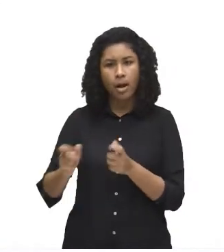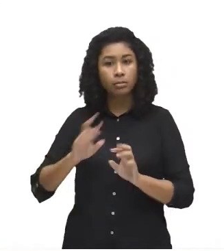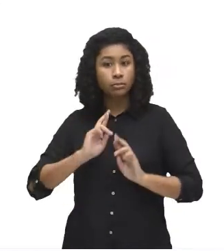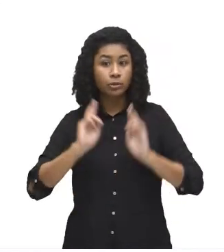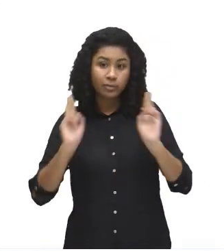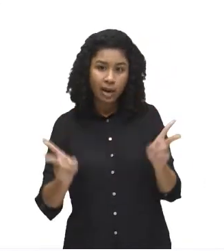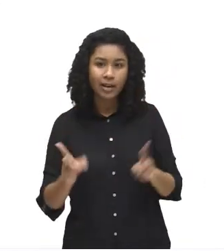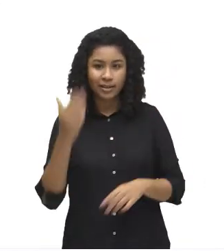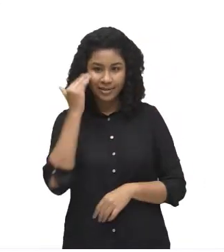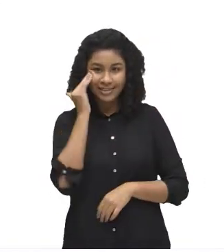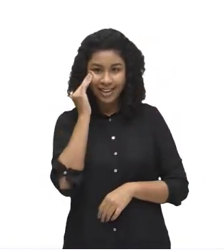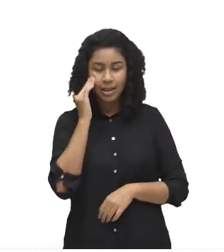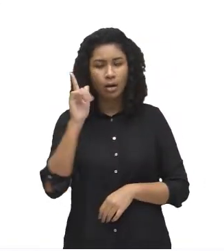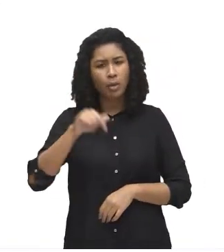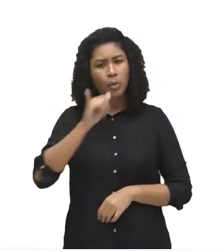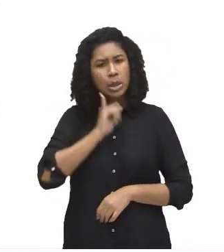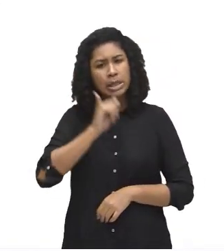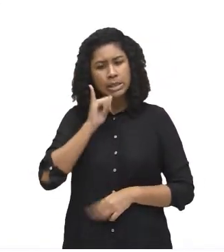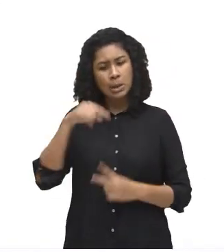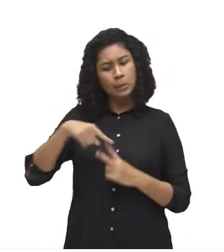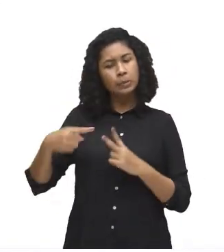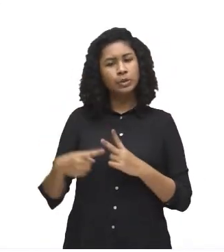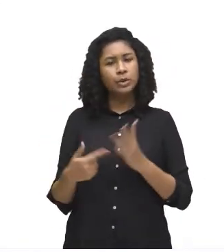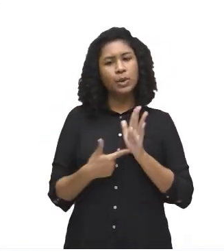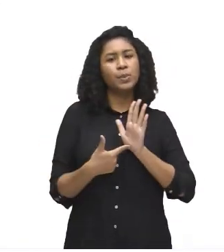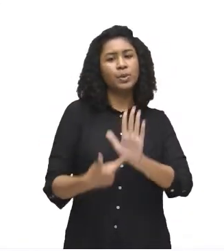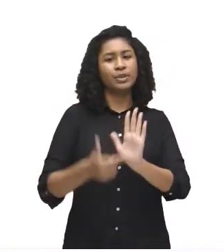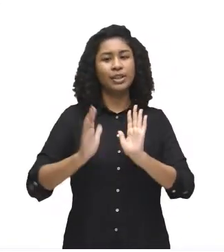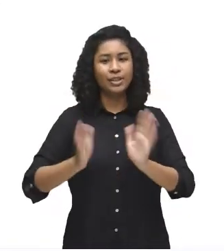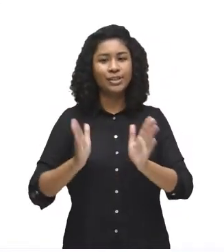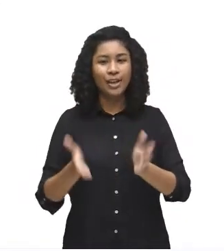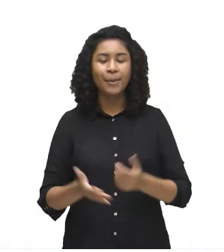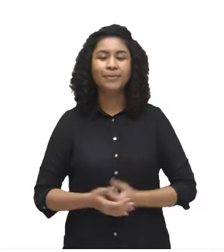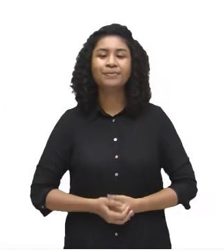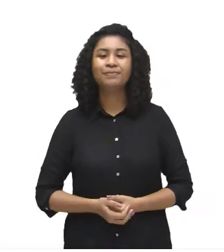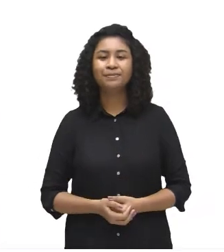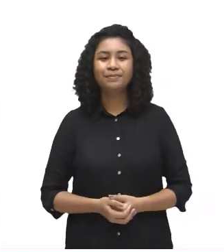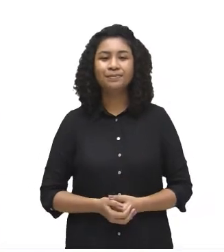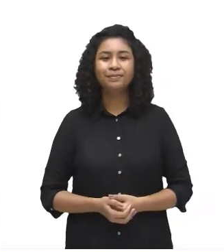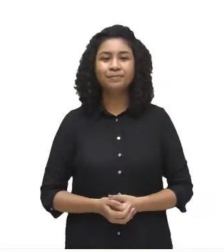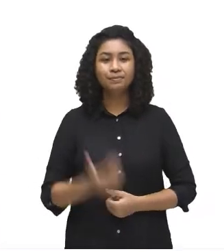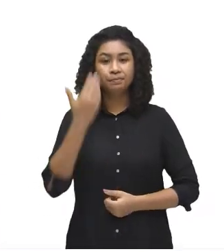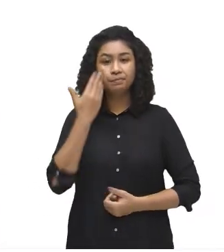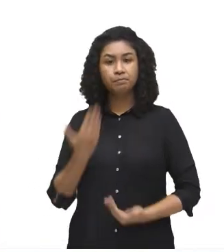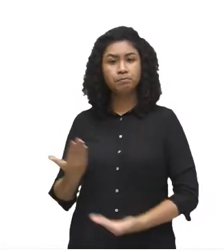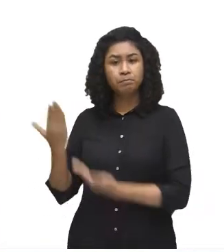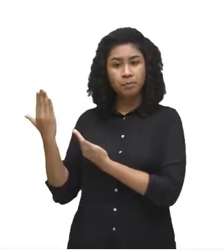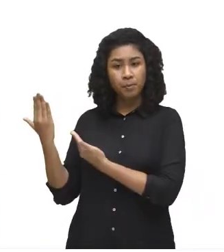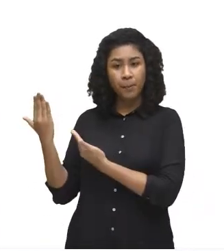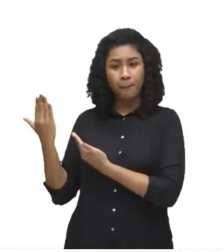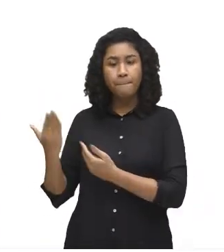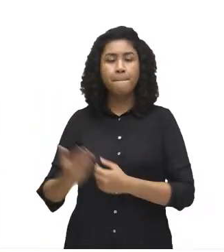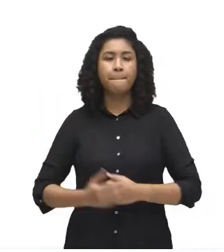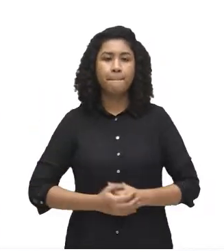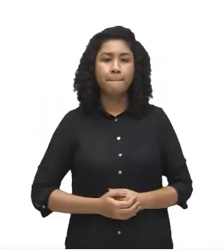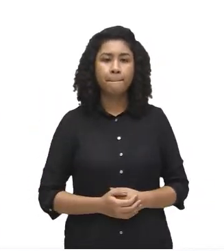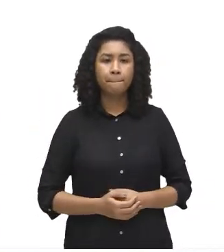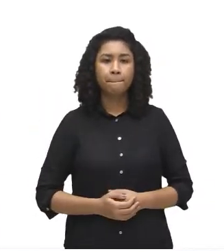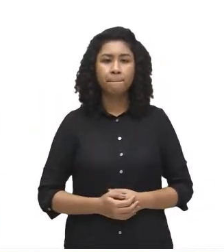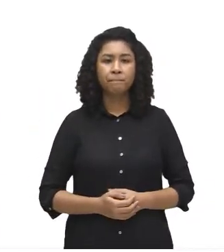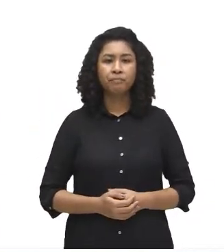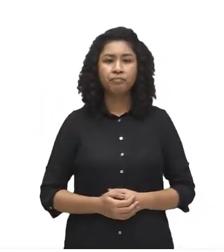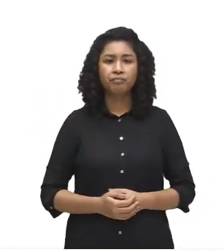a escrita também, como nós temos um texto agora para exemplificar. Observe. Olha o que temos aí então, as palavras estão